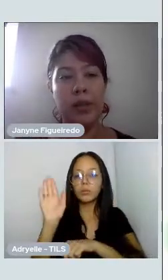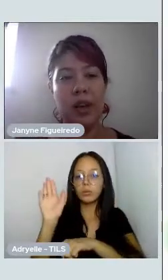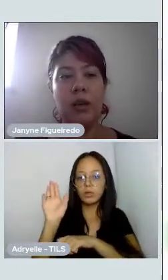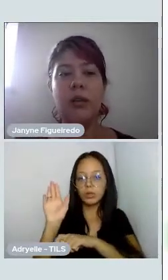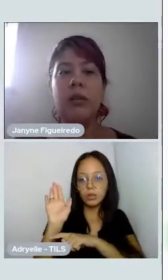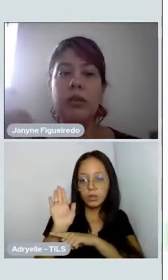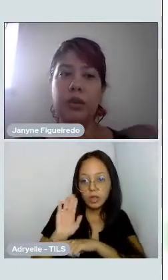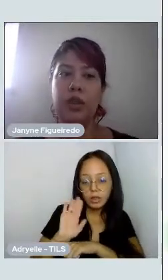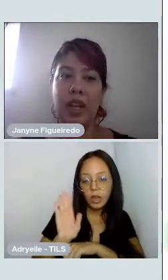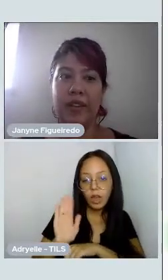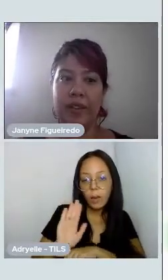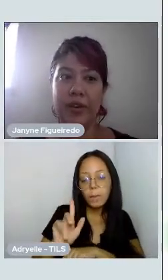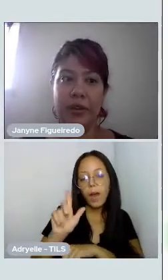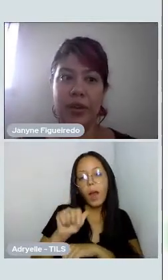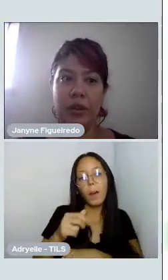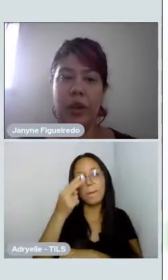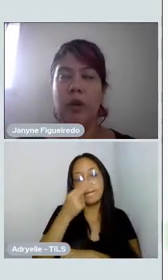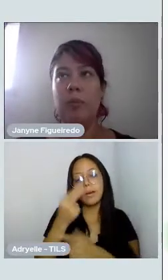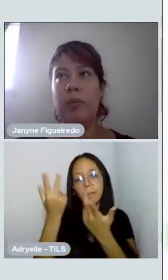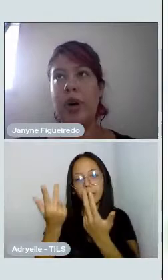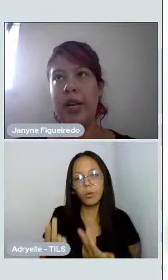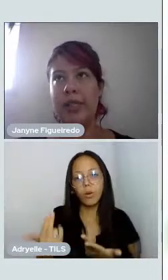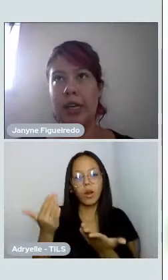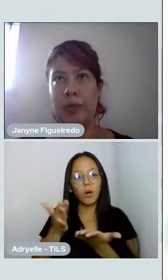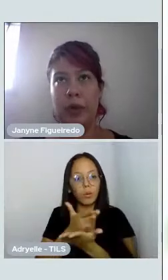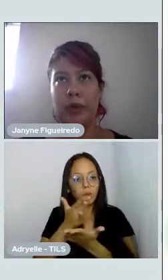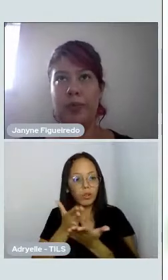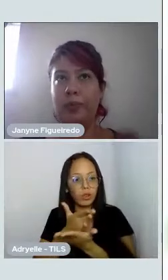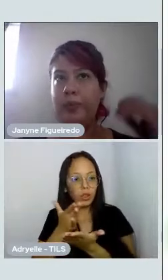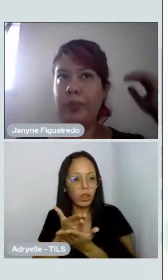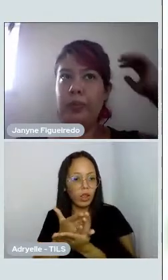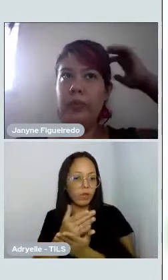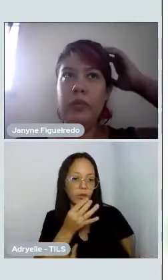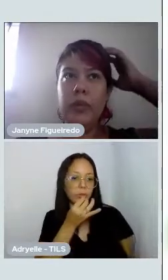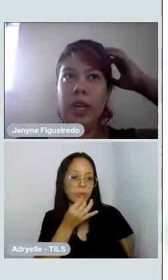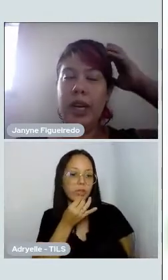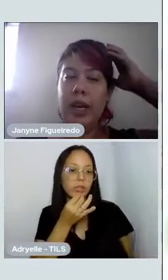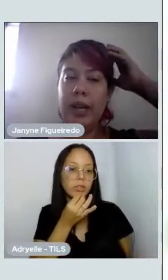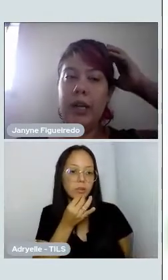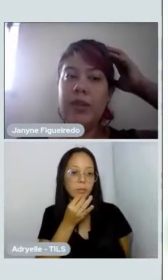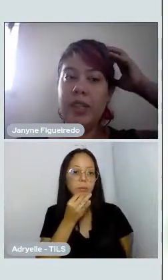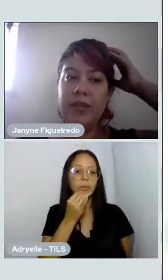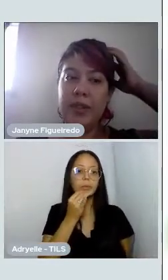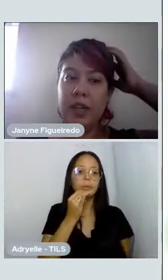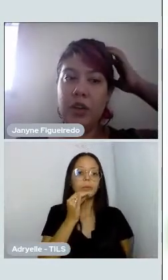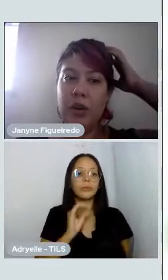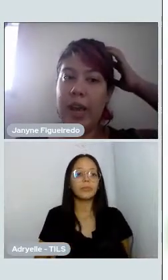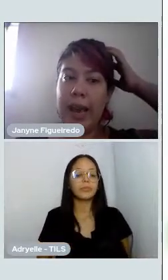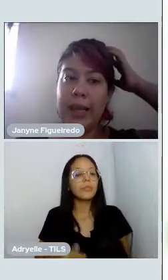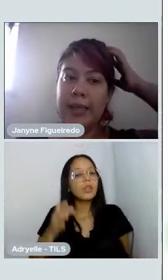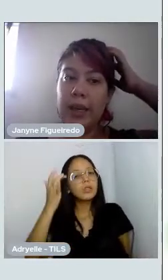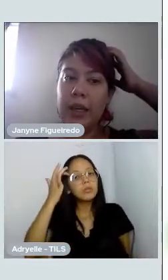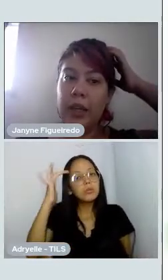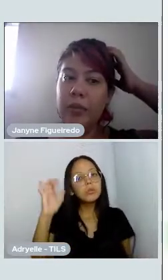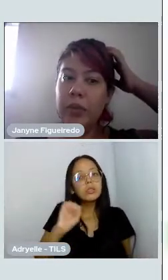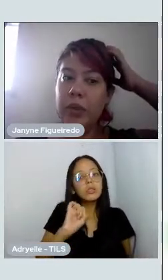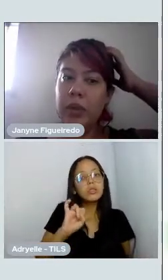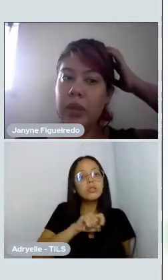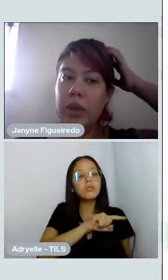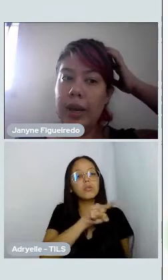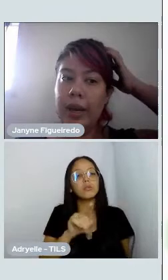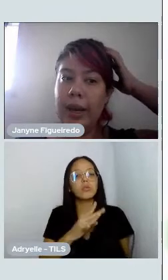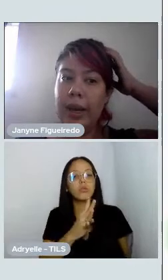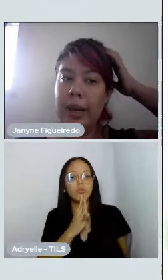mesma coisa dos livros. Por exemplo, não sei se vocês conhecem